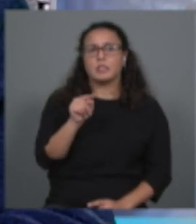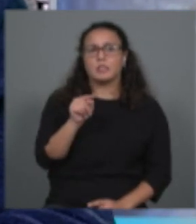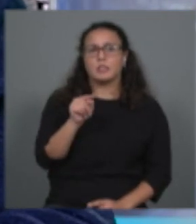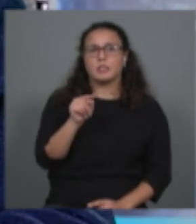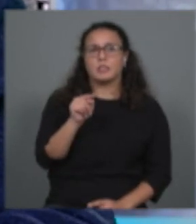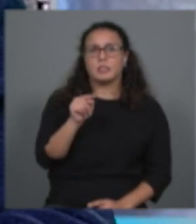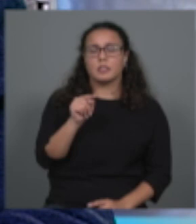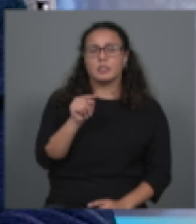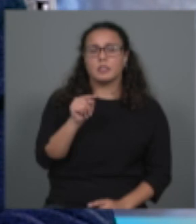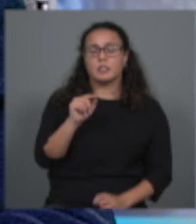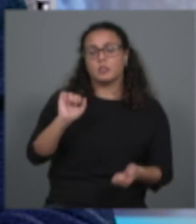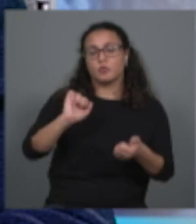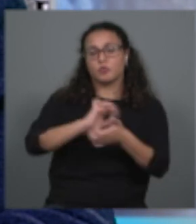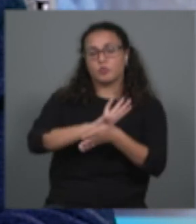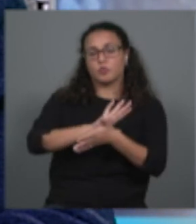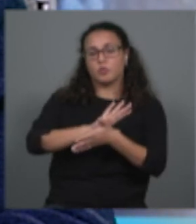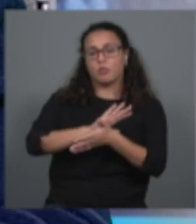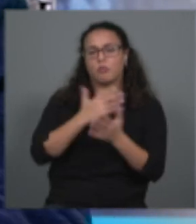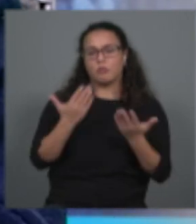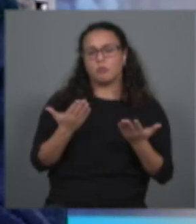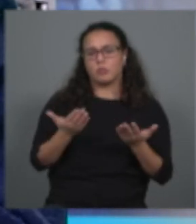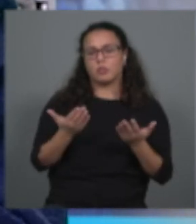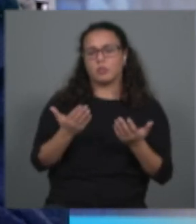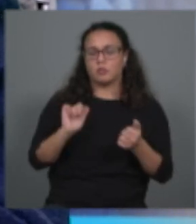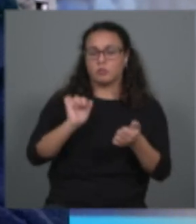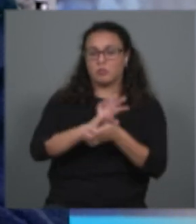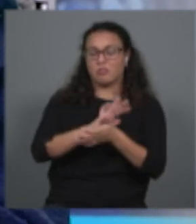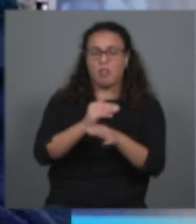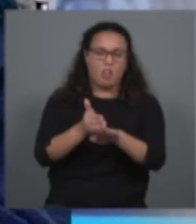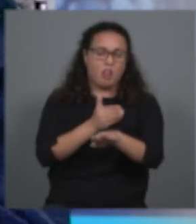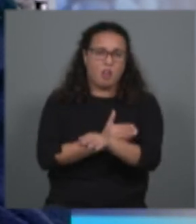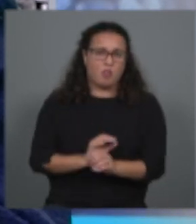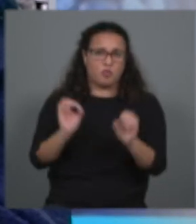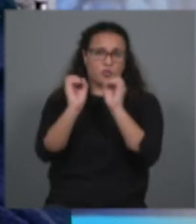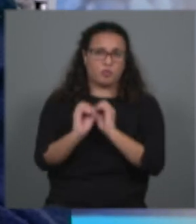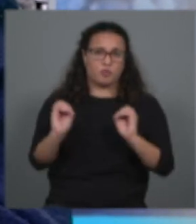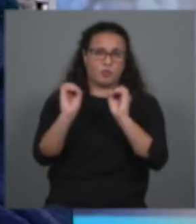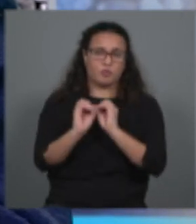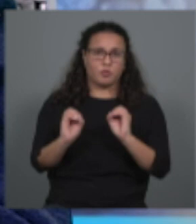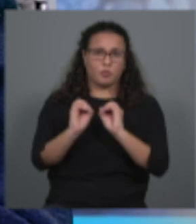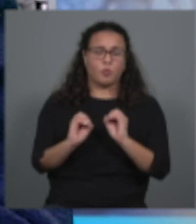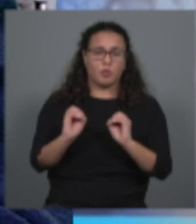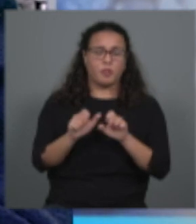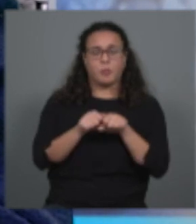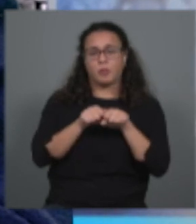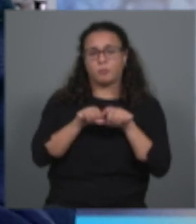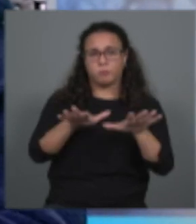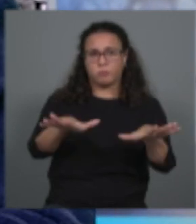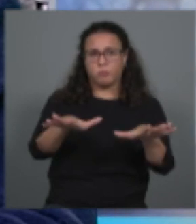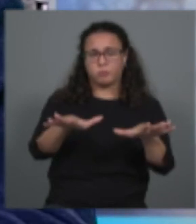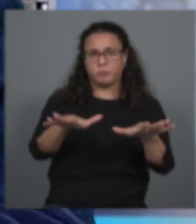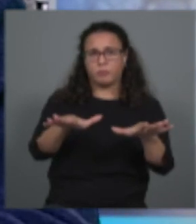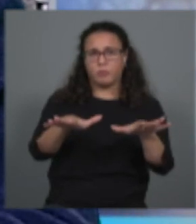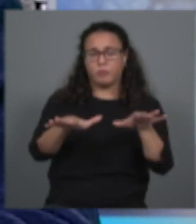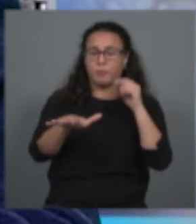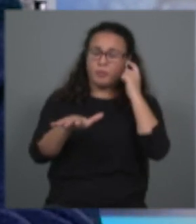jornal, que se publica agora. Antes não havia este jornalzinho simples para distribuir aos milhares por Portugal. É também uma forma de divulgar